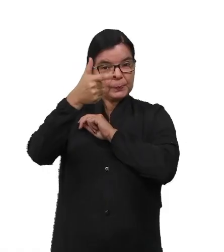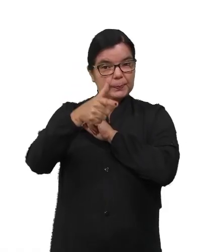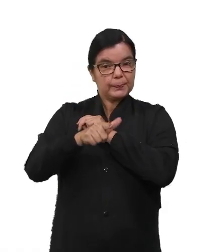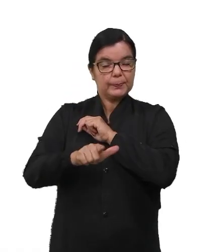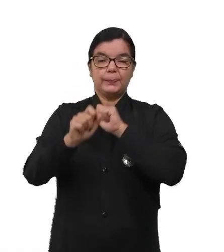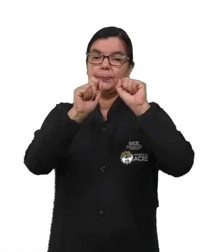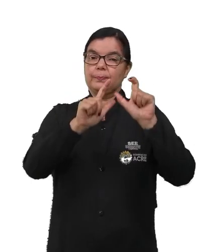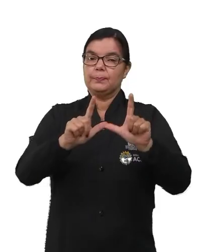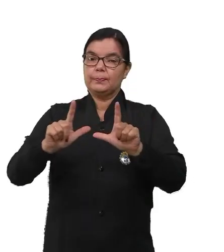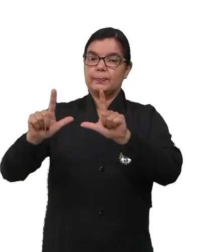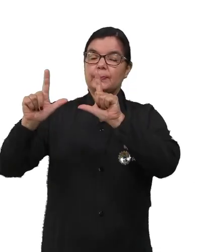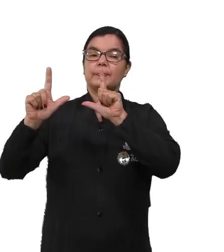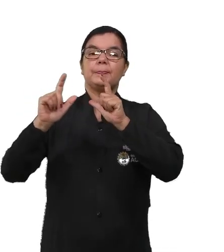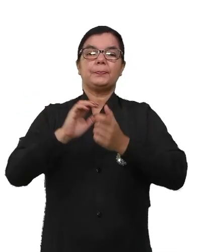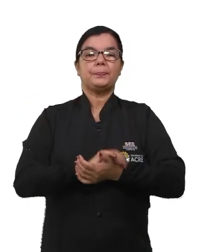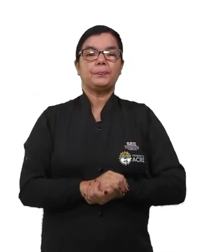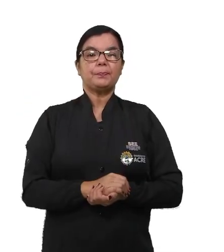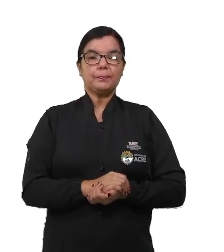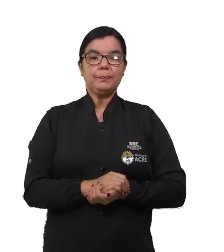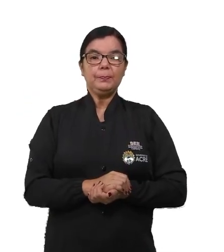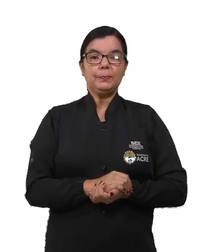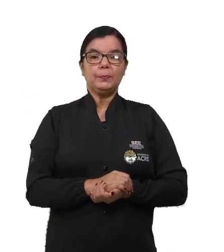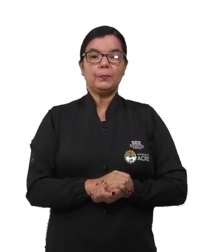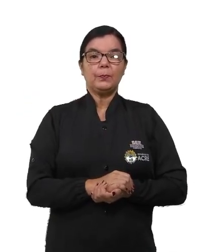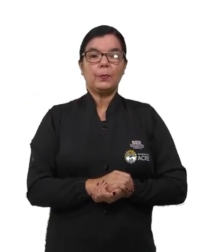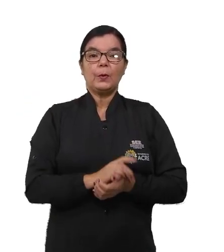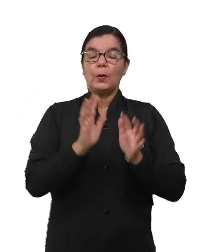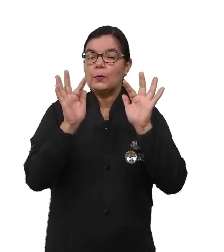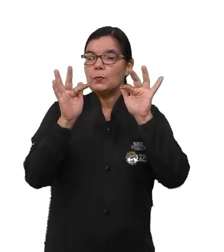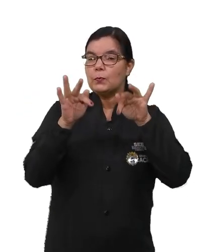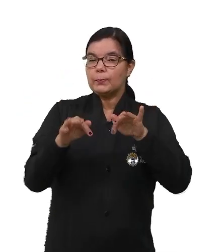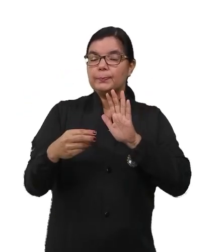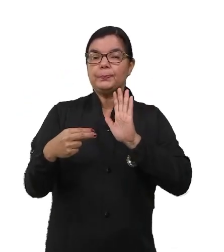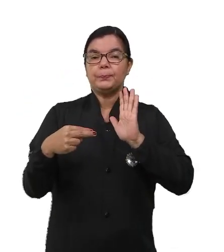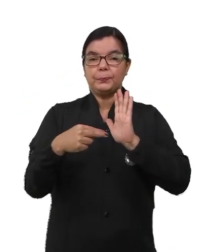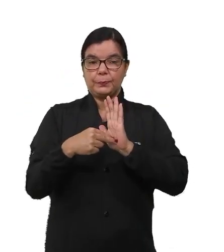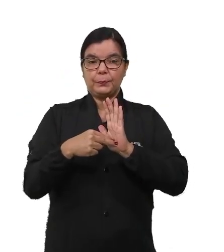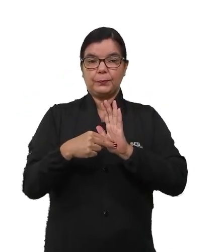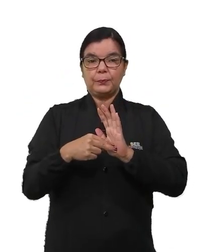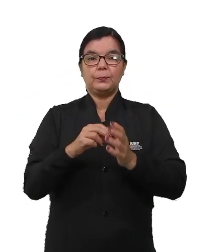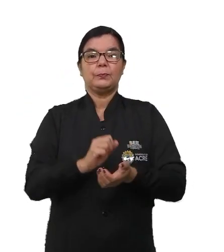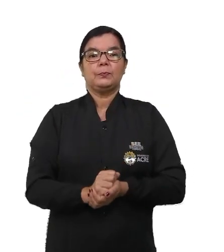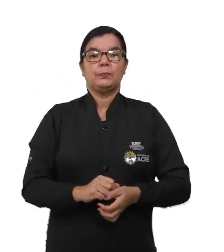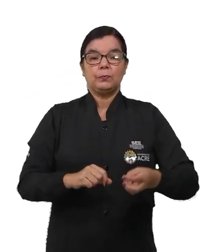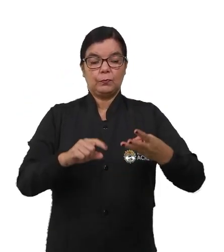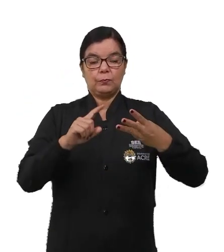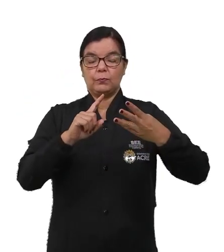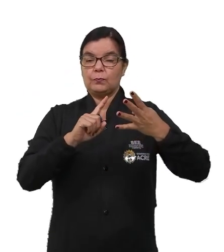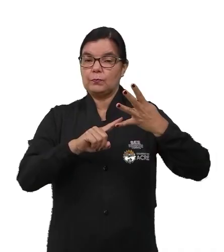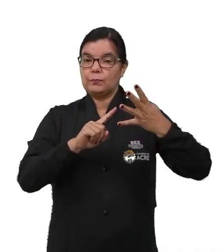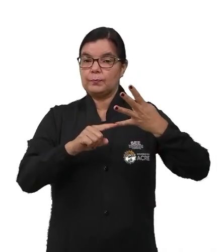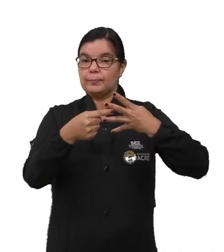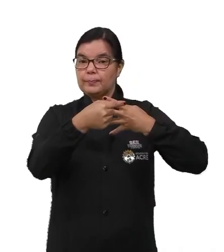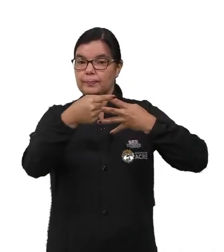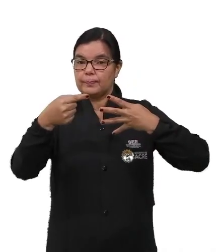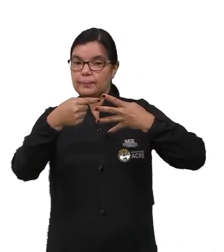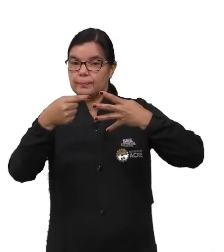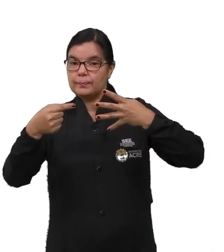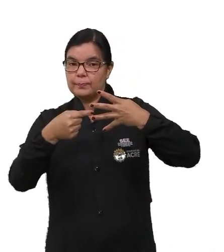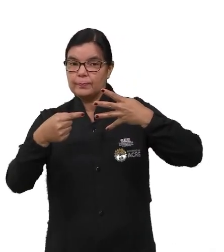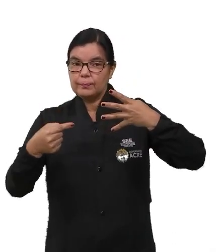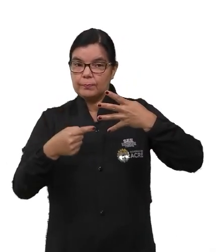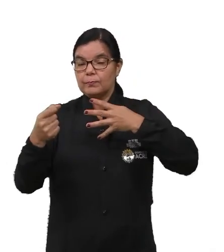novamente, a projeção vai aumentar, e bem aqui no finalzinho, na quarta linha, onde nós temos a